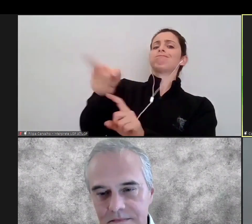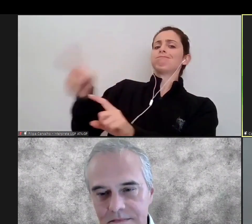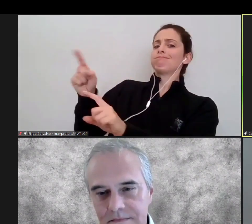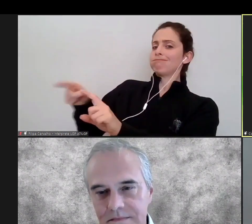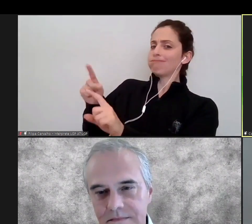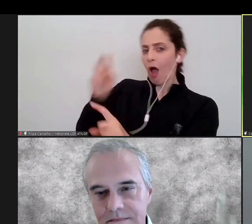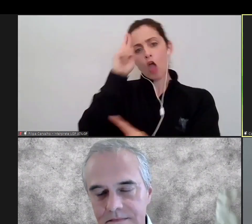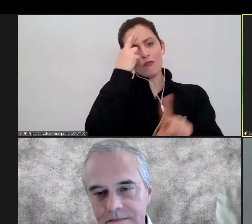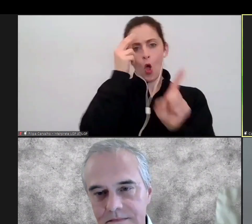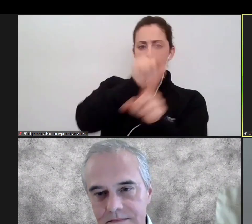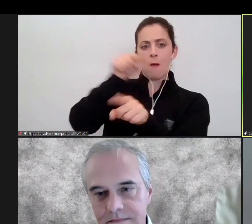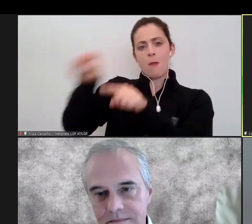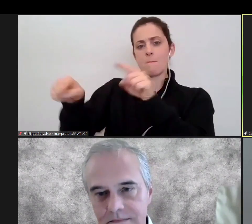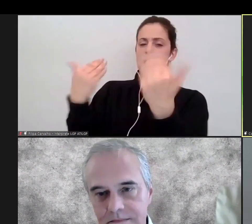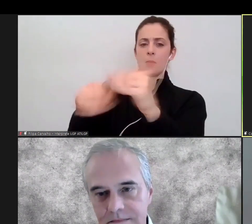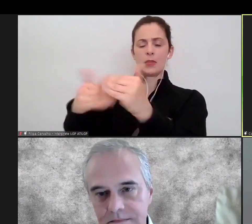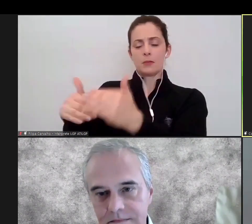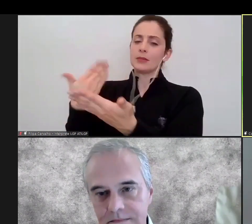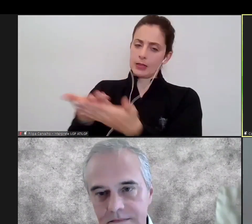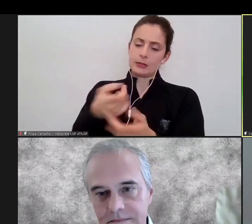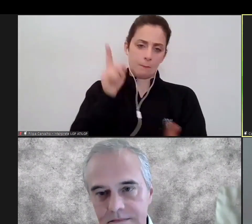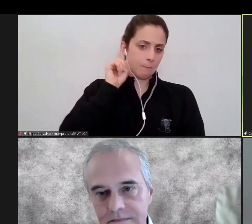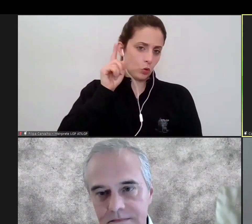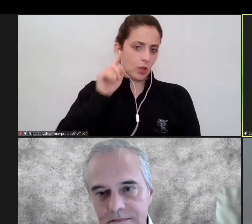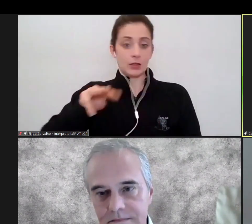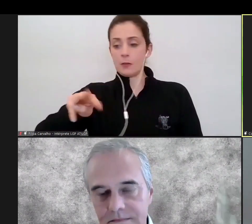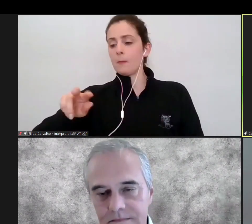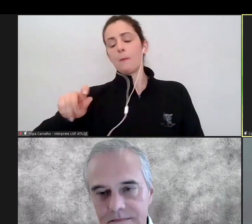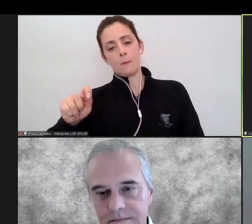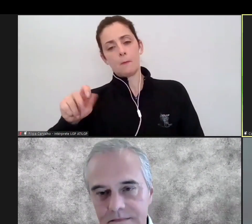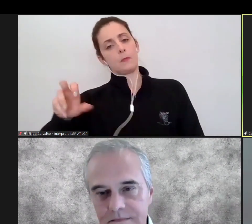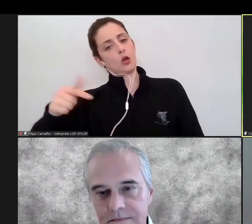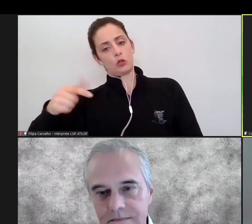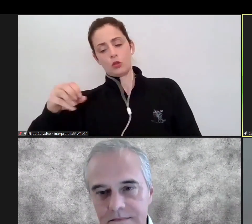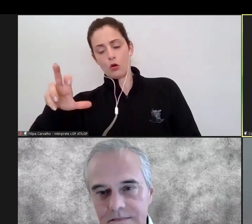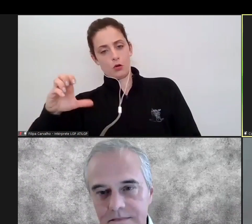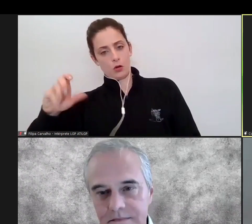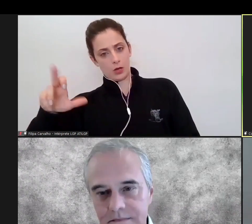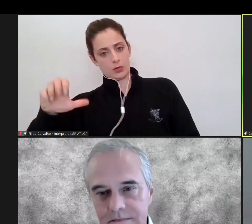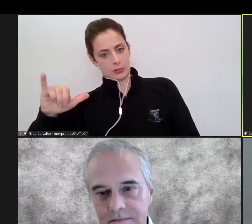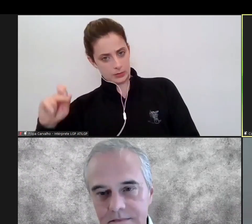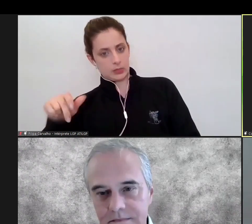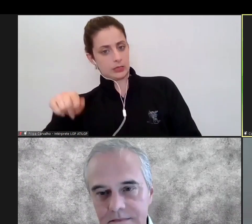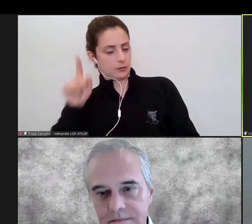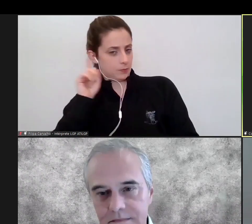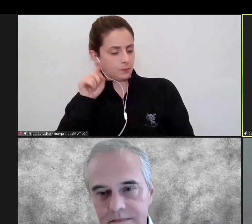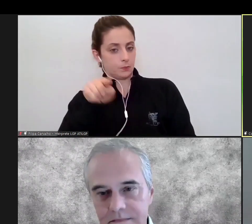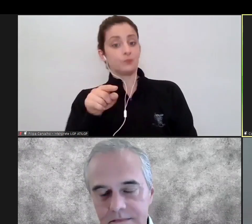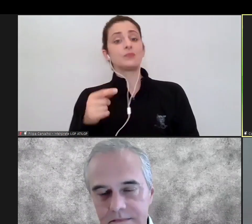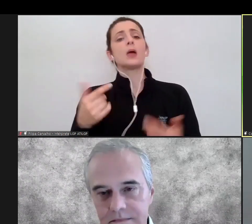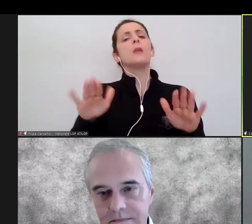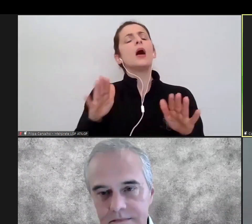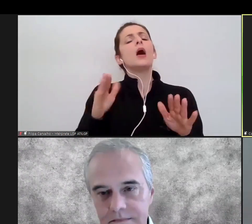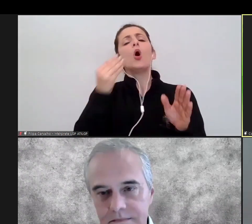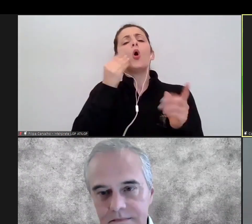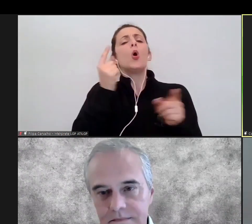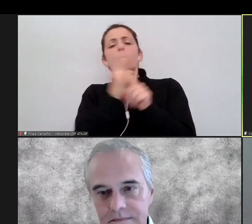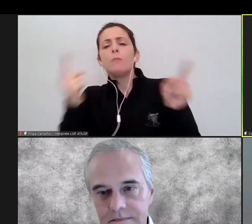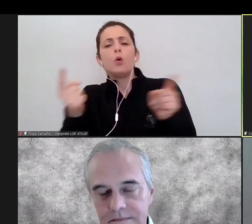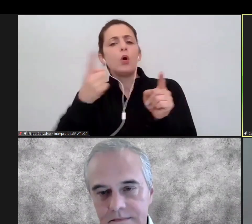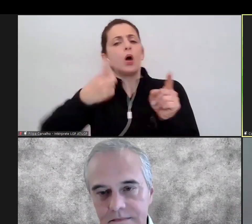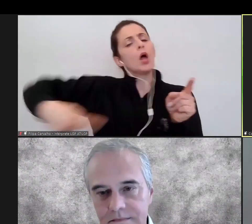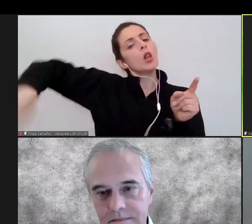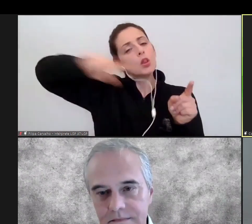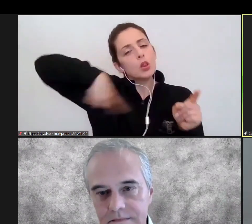ao Eduardo, que é o que é que explica porque é que nós continuamos a assistir a esta questão do apagamento, da invisibilidade